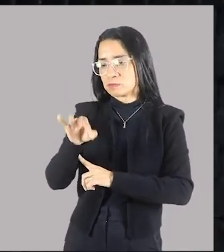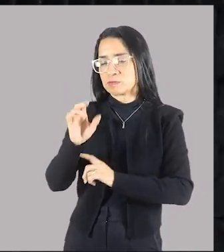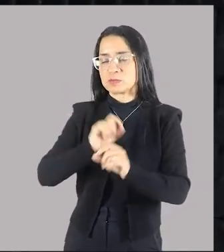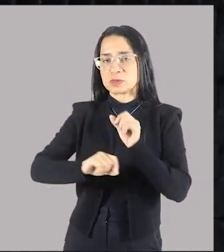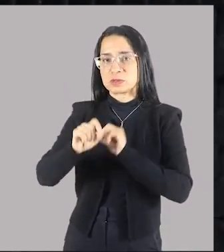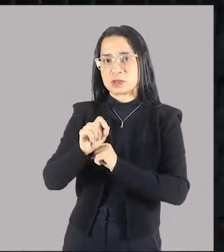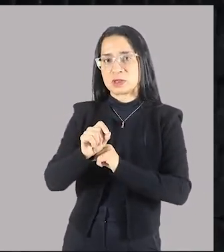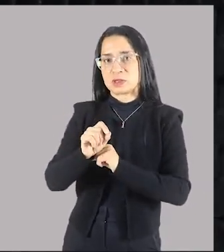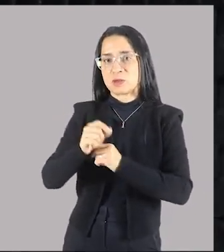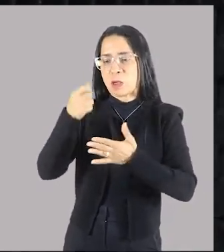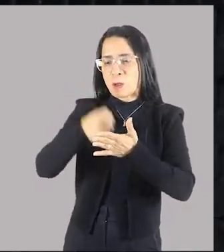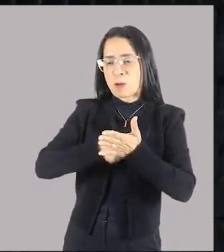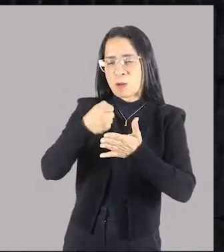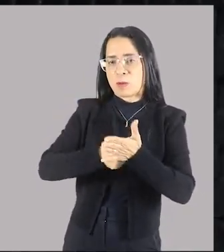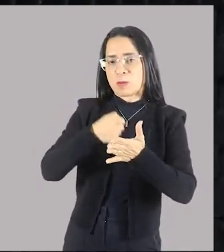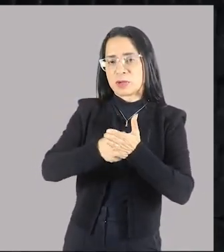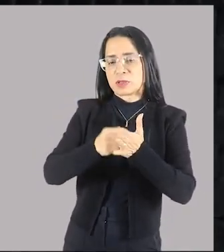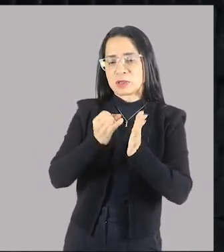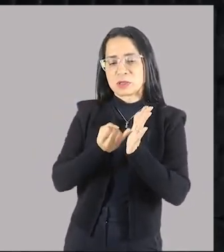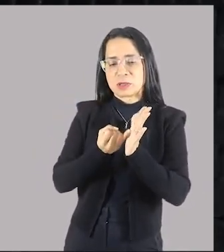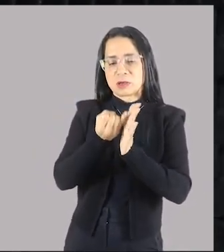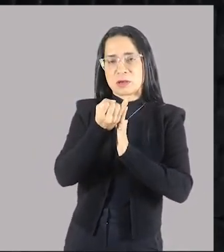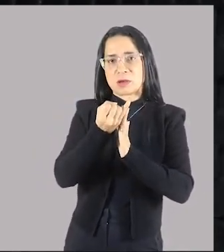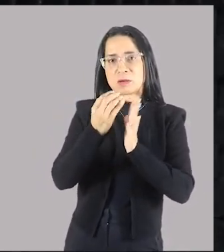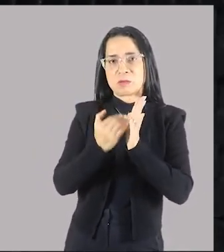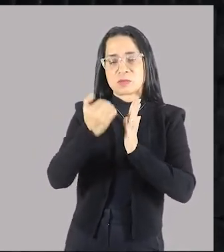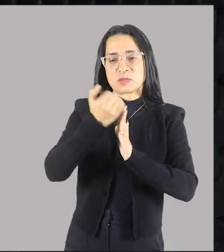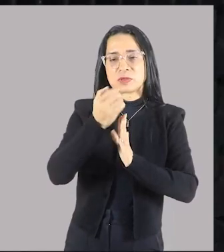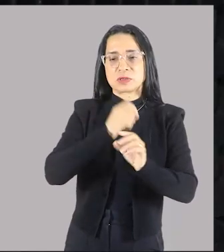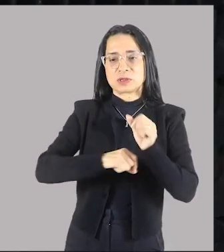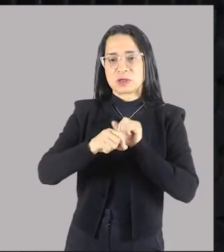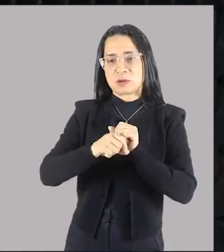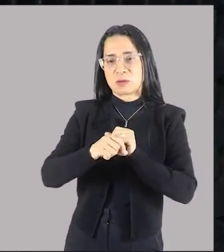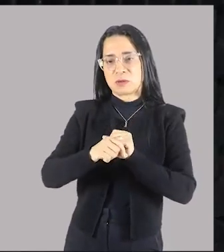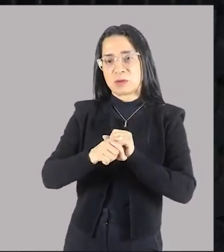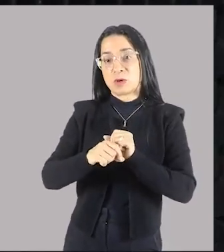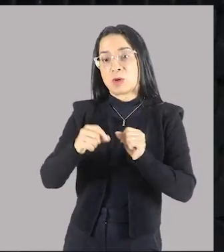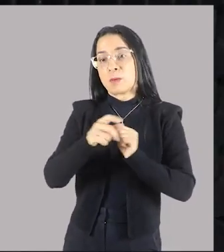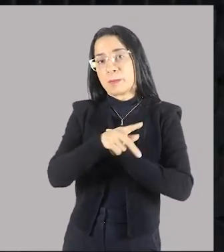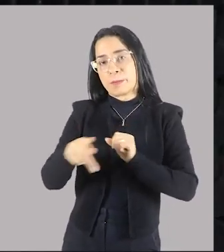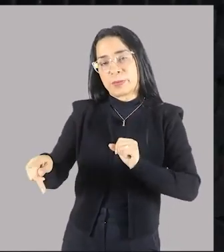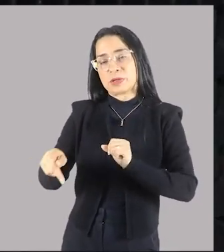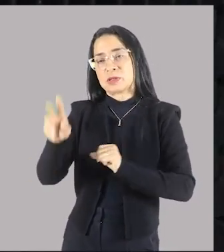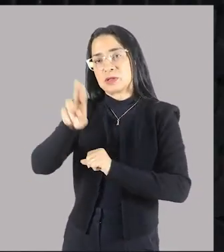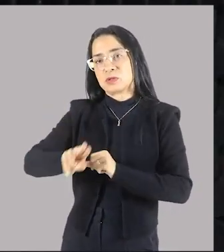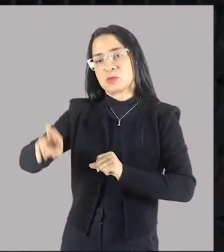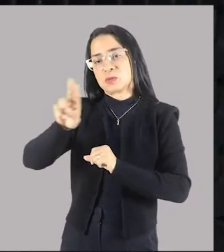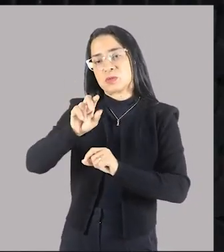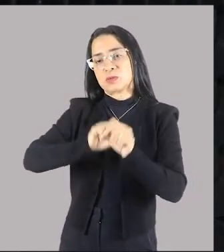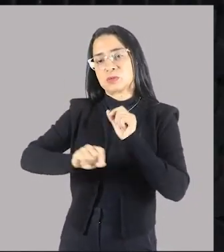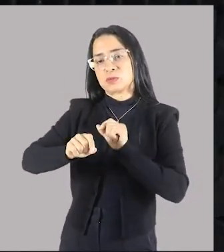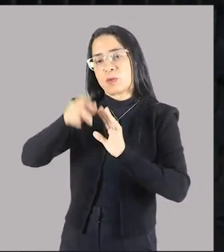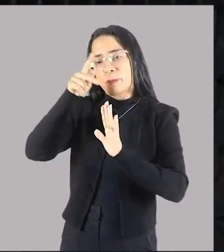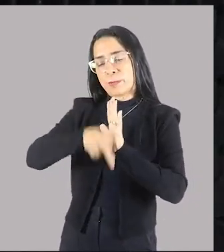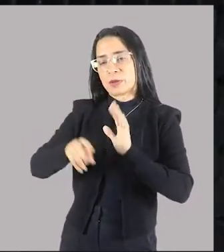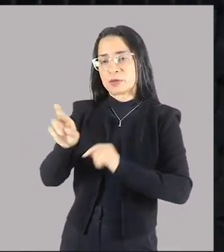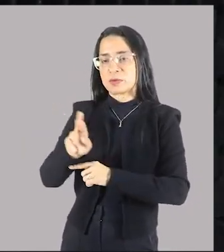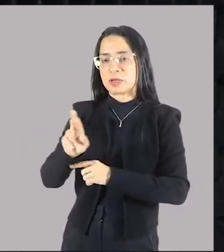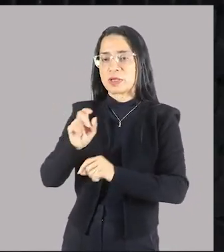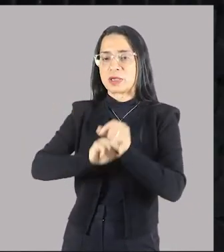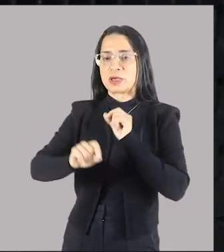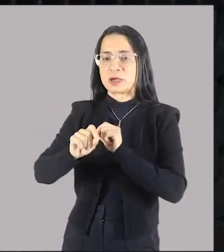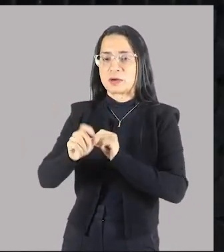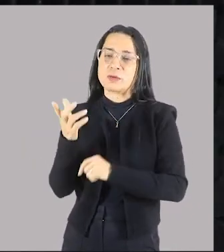se aproveitou do Plano Real, usou o Plano Real como o quê? Como cabo eleitoral e que acabou sendo eleito em